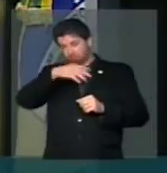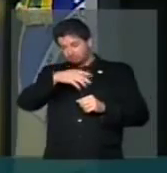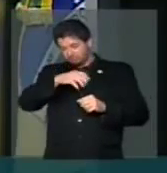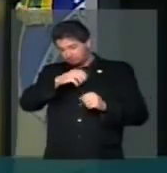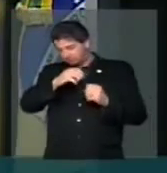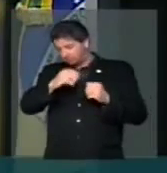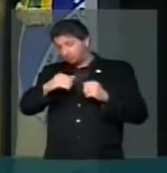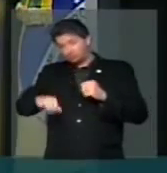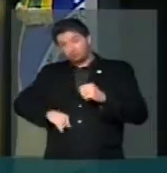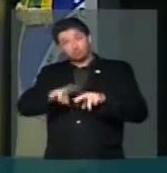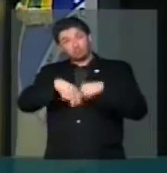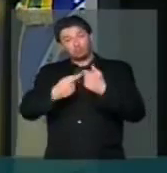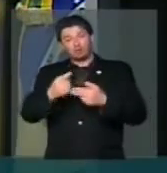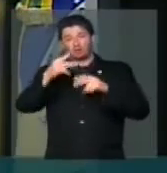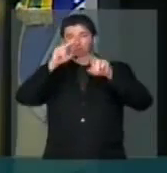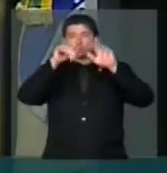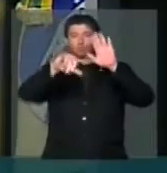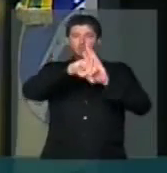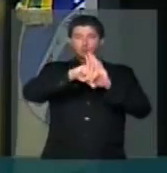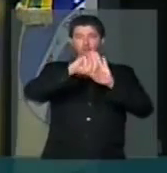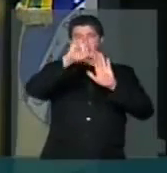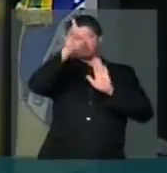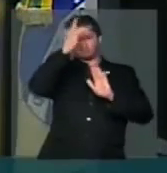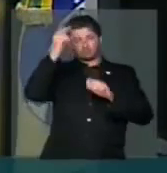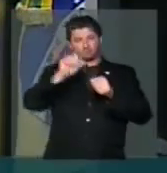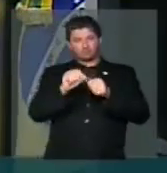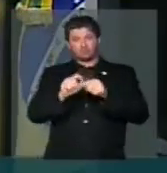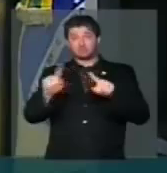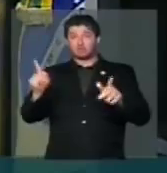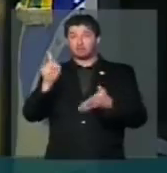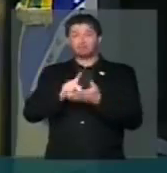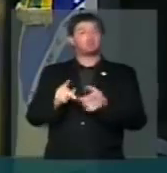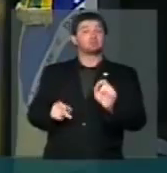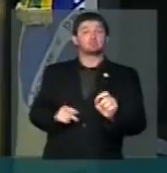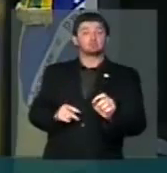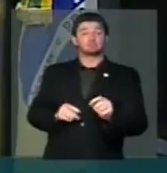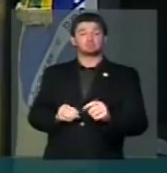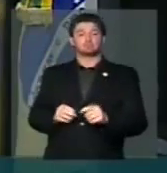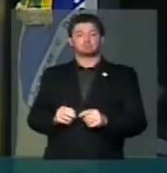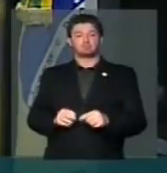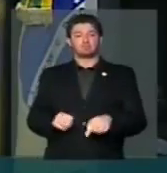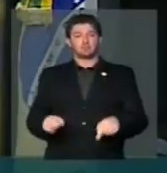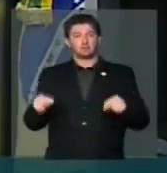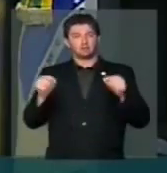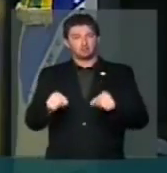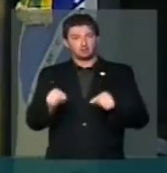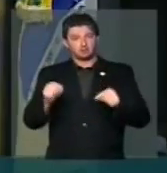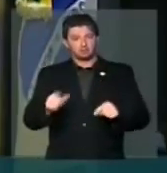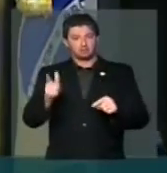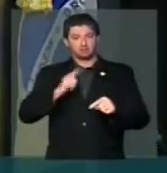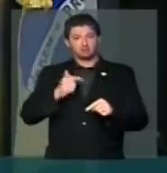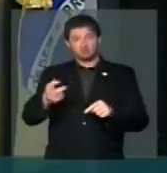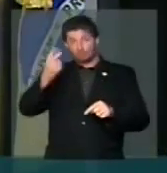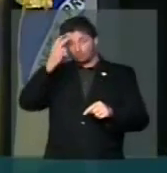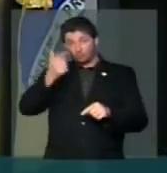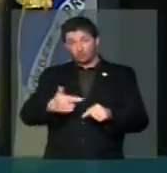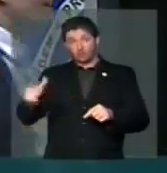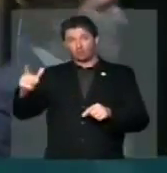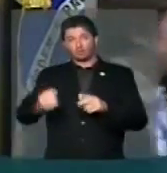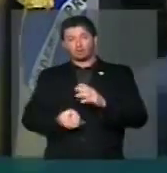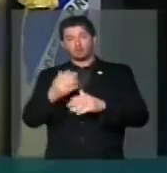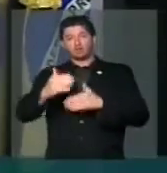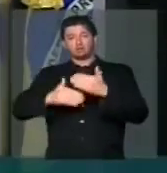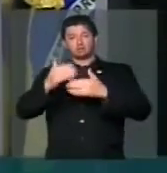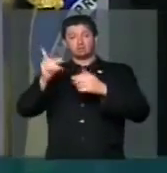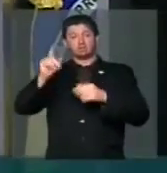brutalizada pelos crimes que são cometidos. Mas a verdade é que isso tem gerado uma outra cultura, que é